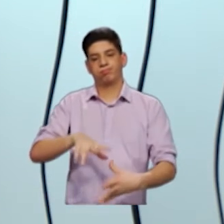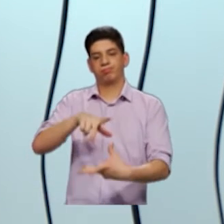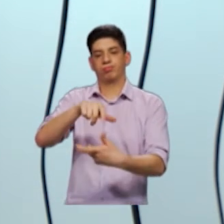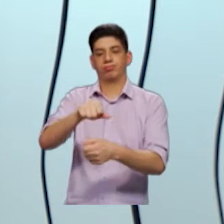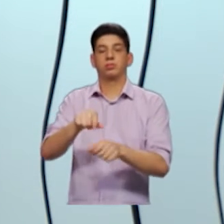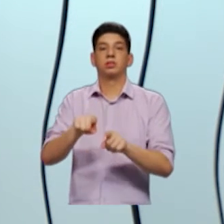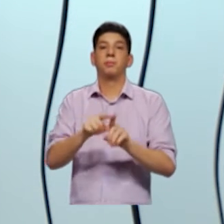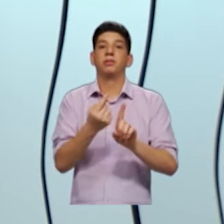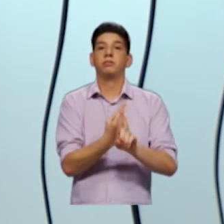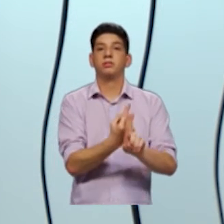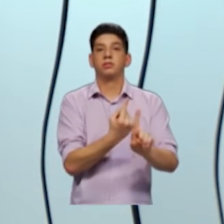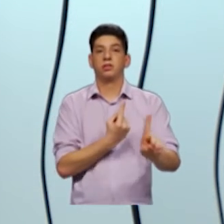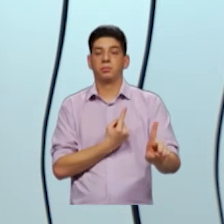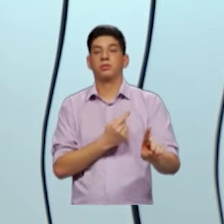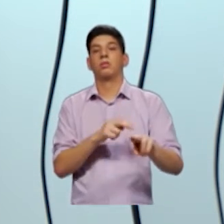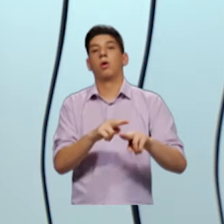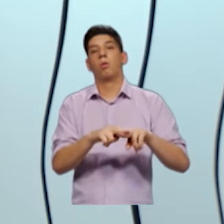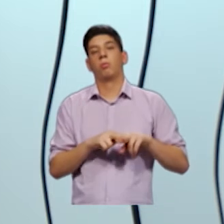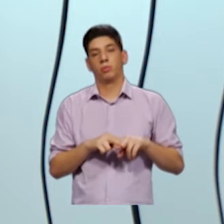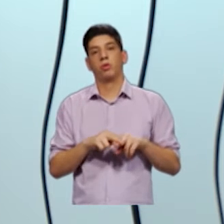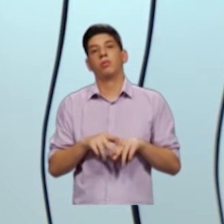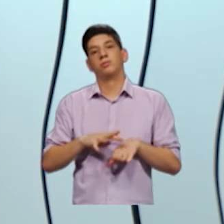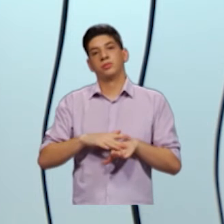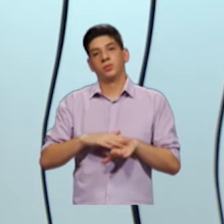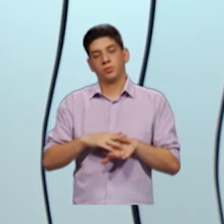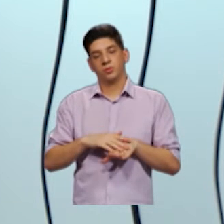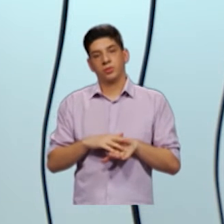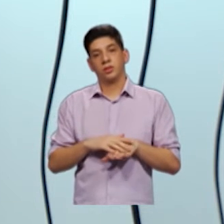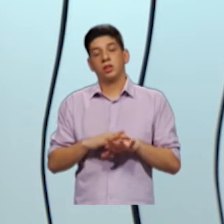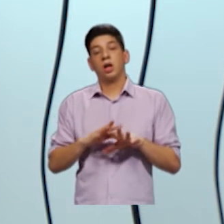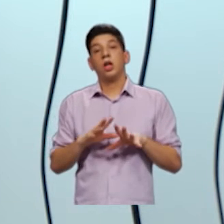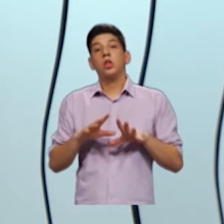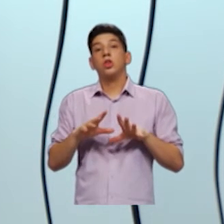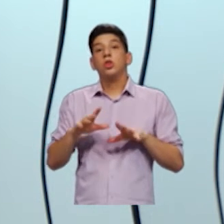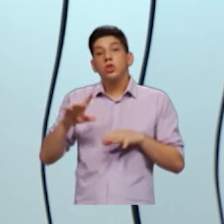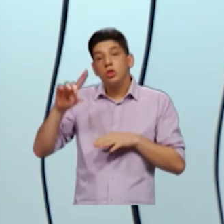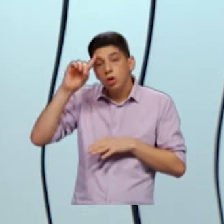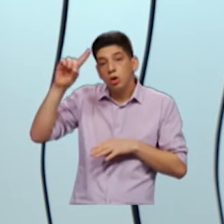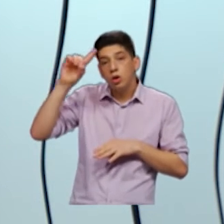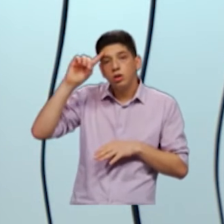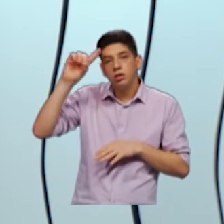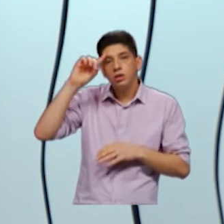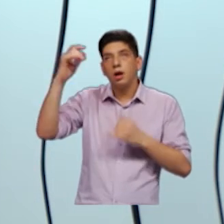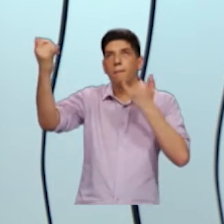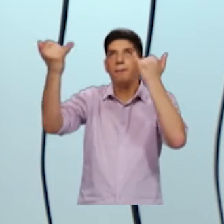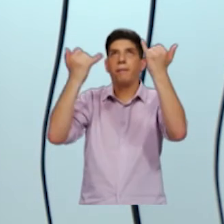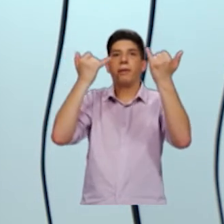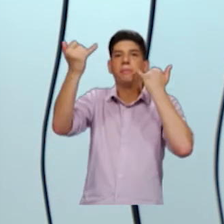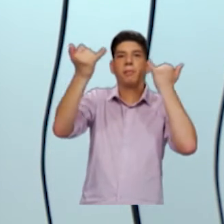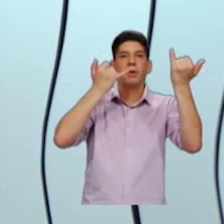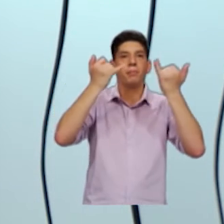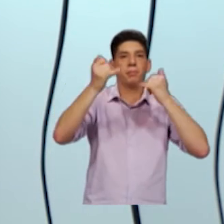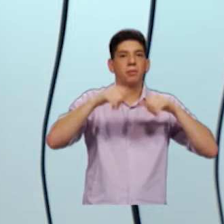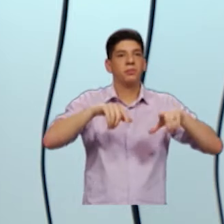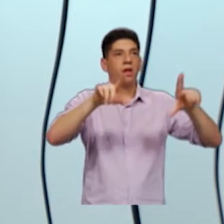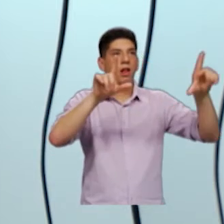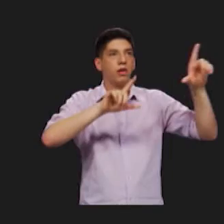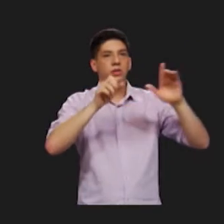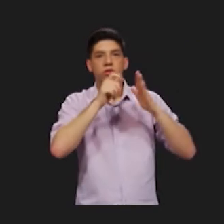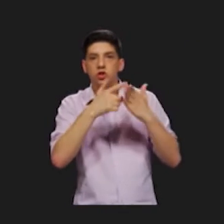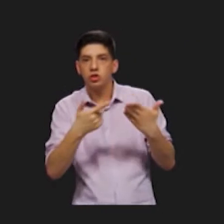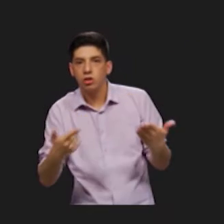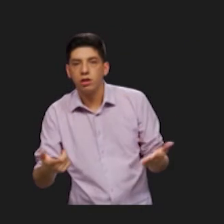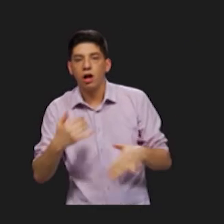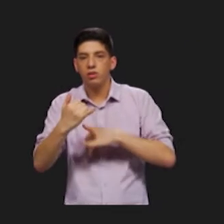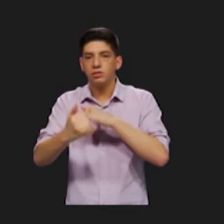distanciamento social por causa da doença que você todos os dias escuta, né, falar nos jornais, na internet,